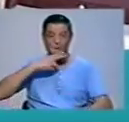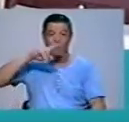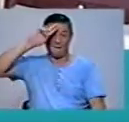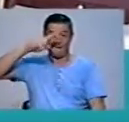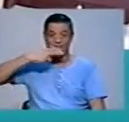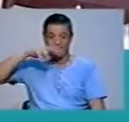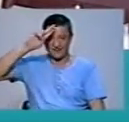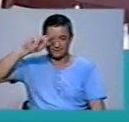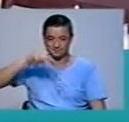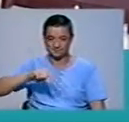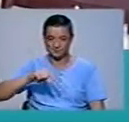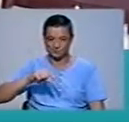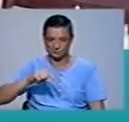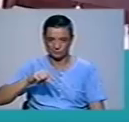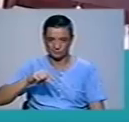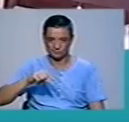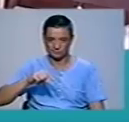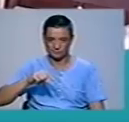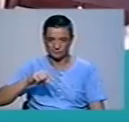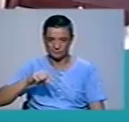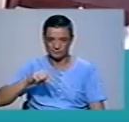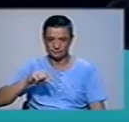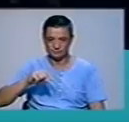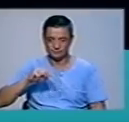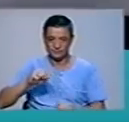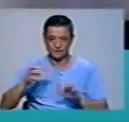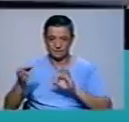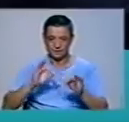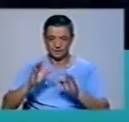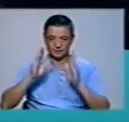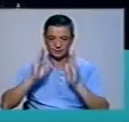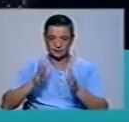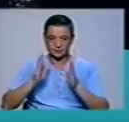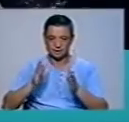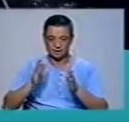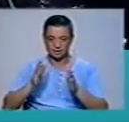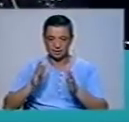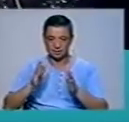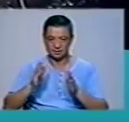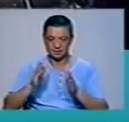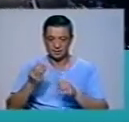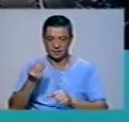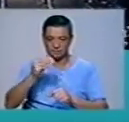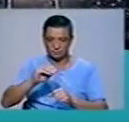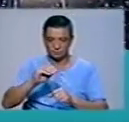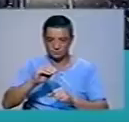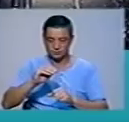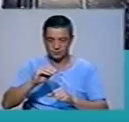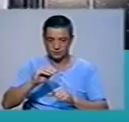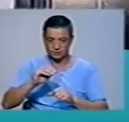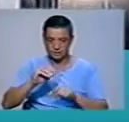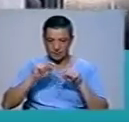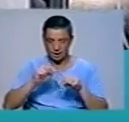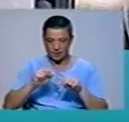Este ainda não está, não convém. Estes estão quase prontos. Ok, estes já estão. Olha, vamos colocá-los então aqui para os